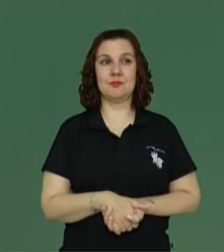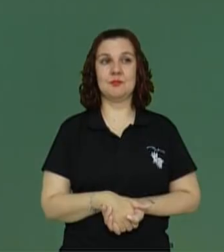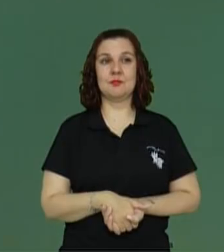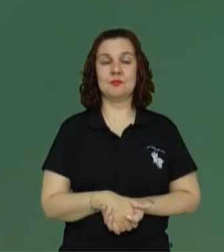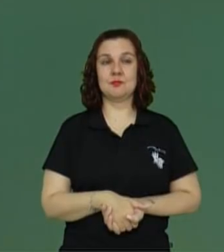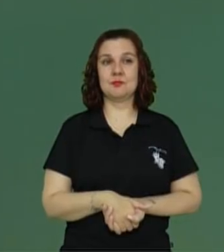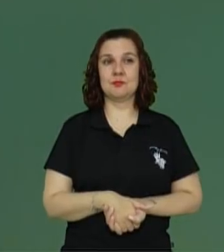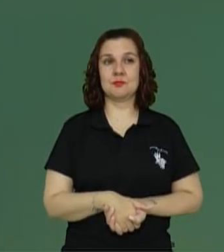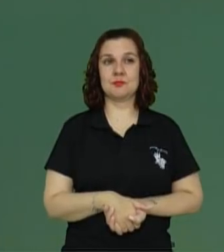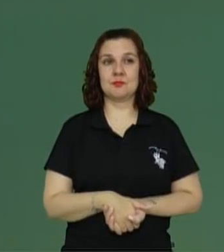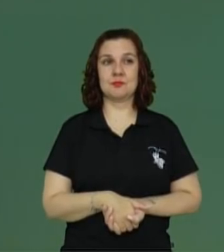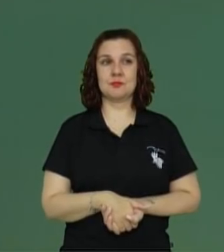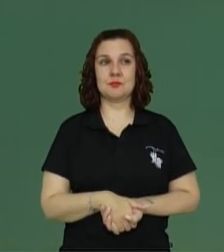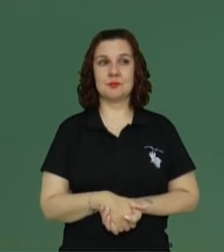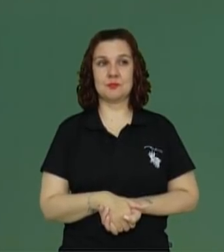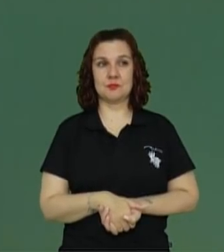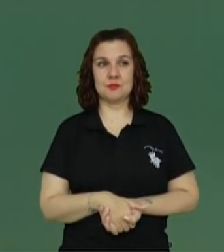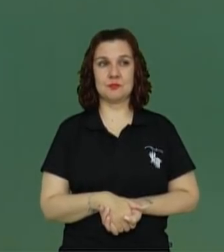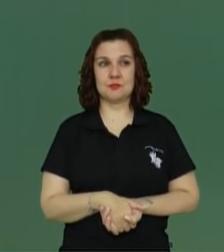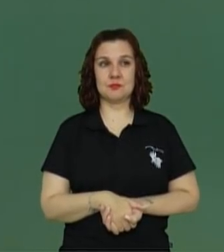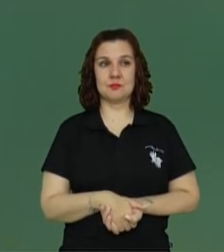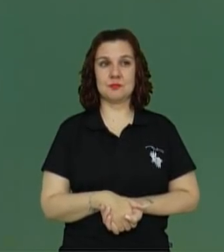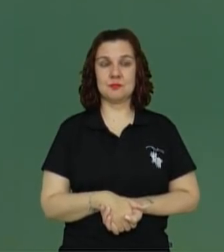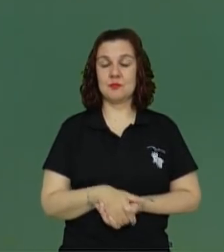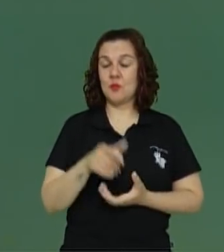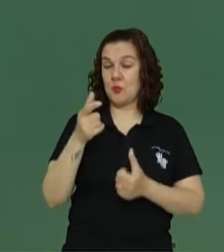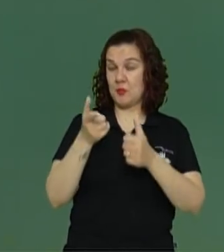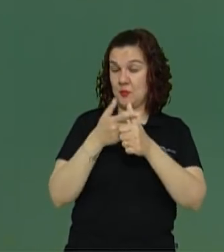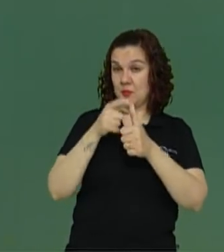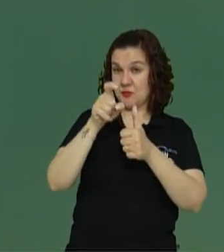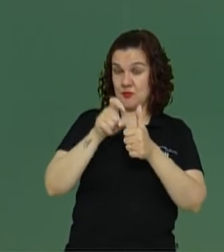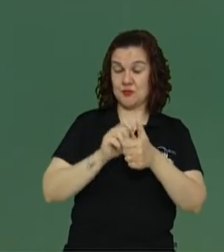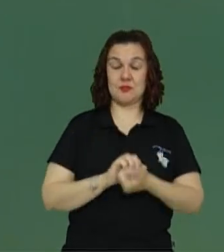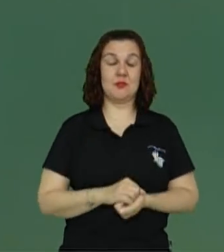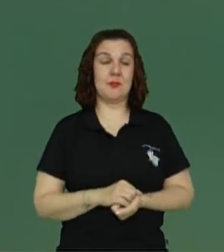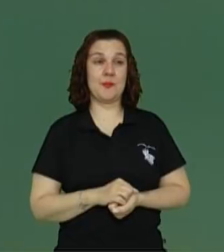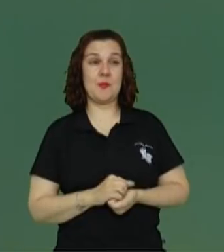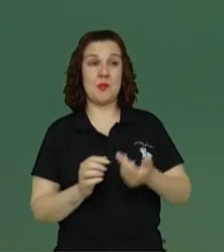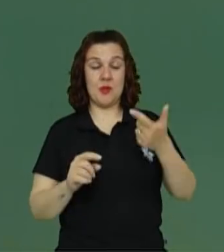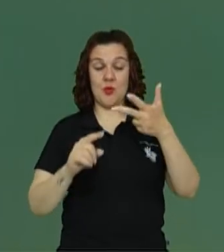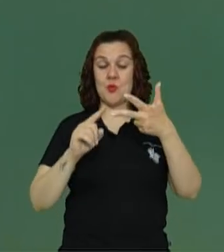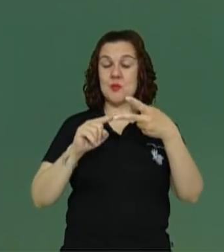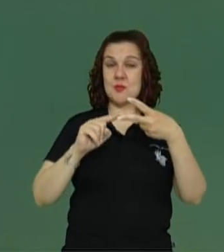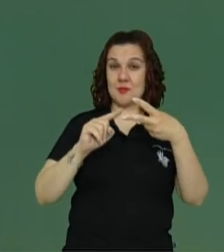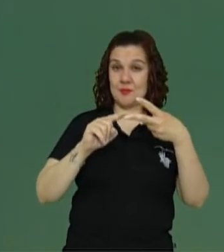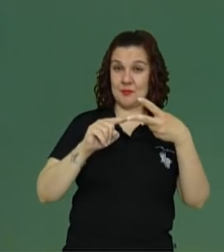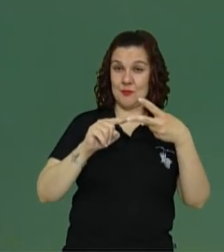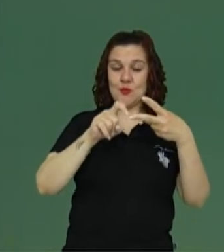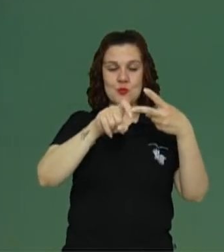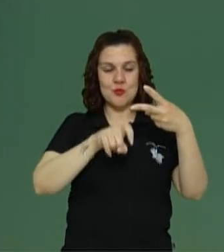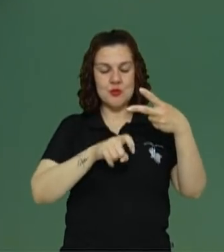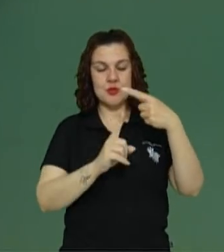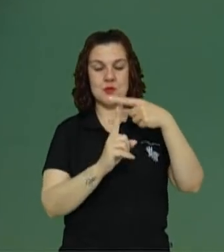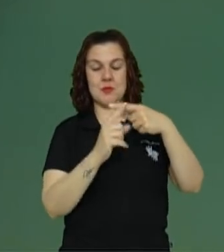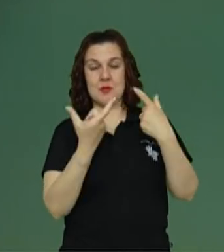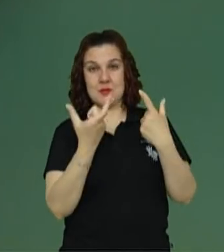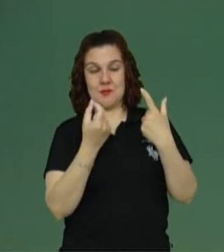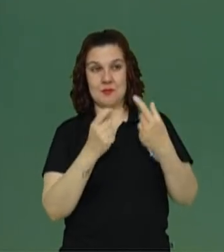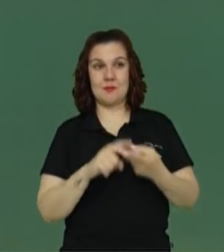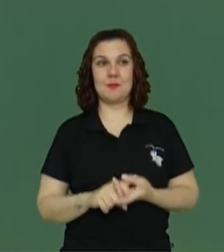Tinha o primeiro valor, que era x. O segundo valor, que era x mais